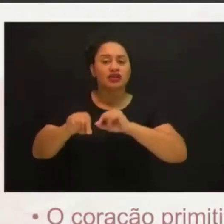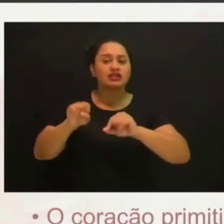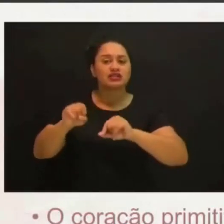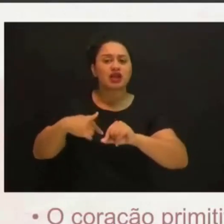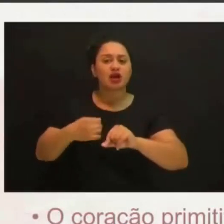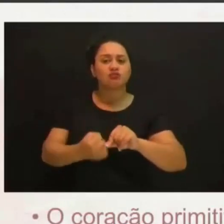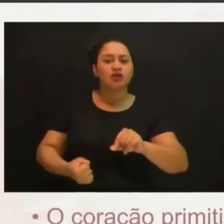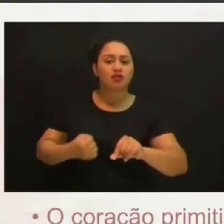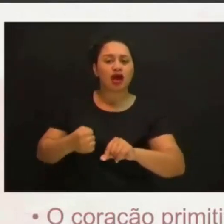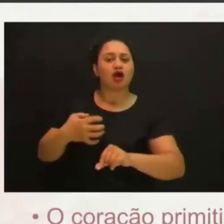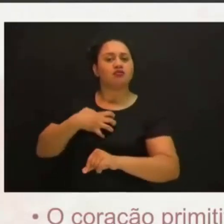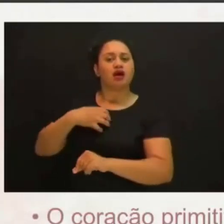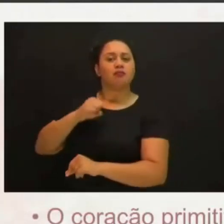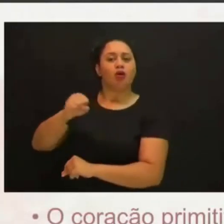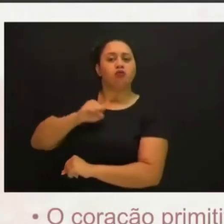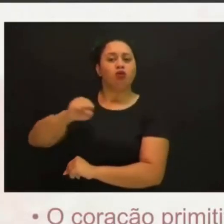ultrassom.